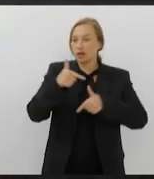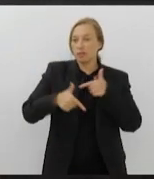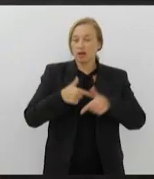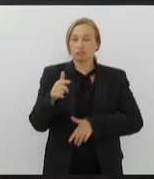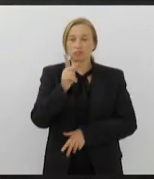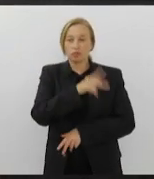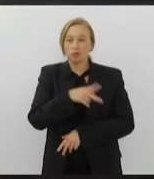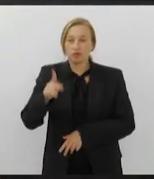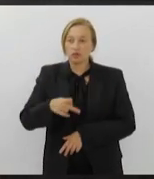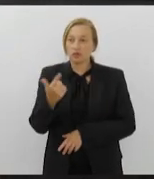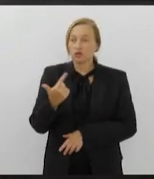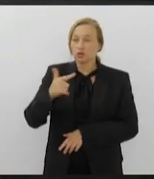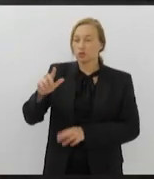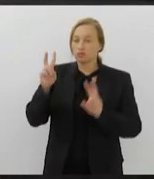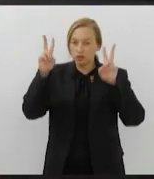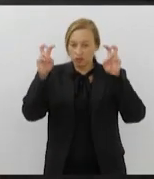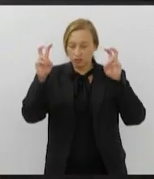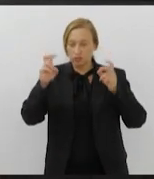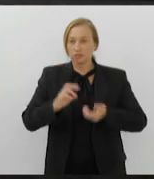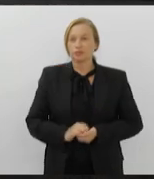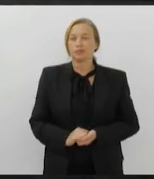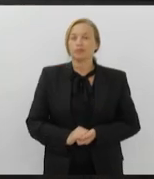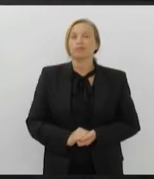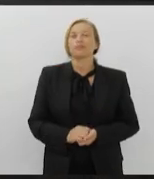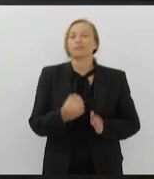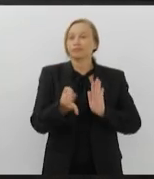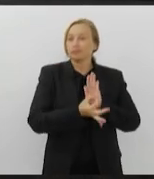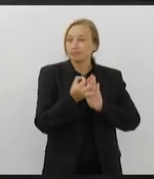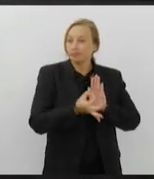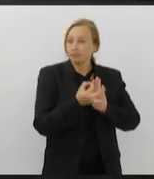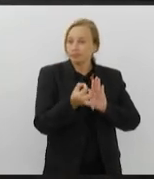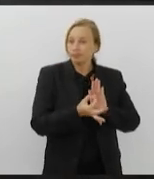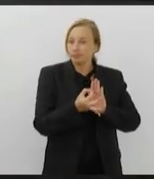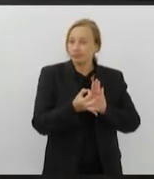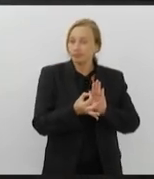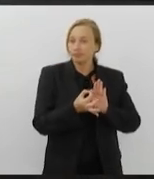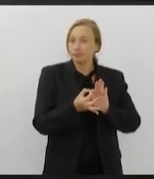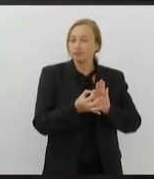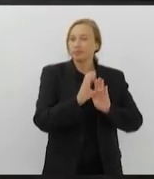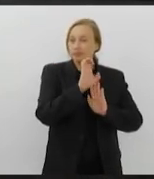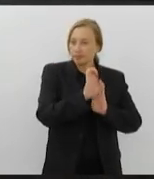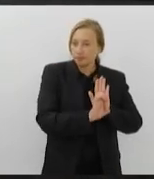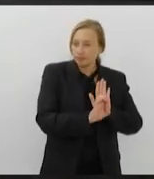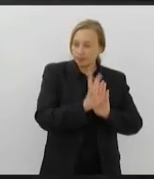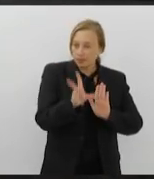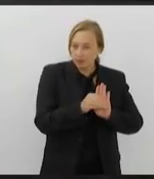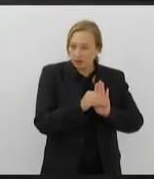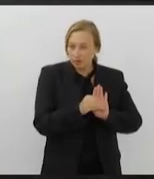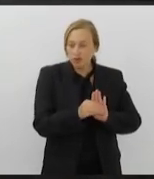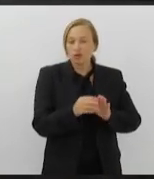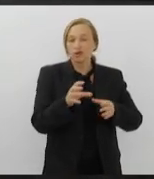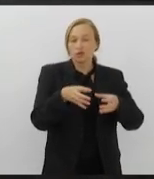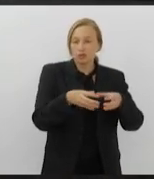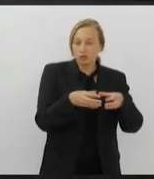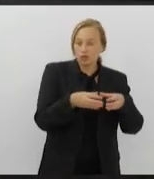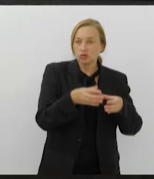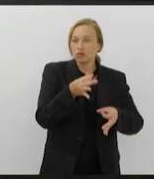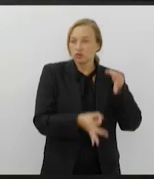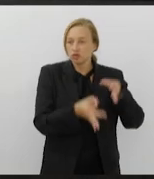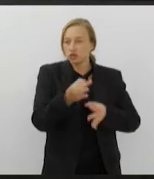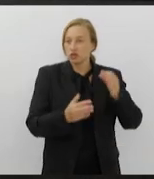fixa outras providências. Pareceres, a emenda de plenário das comissões de Constituição e Justiça